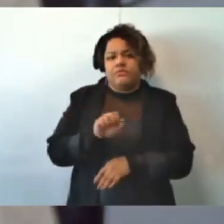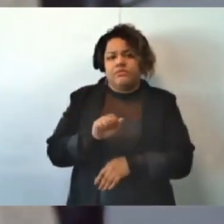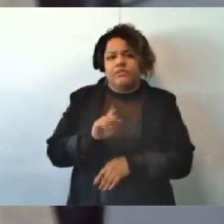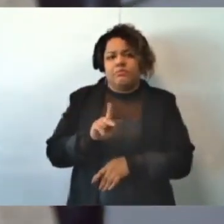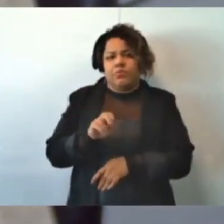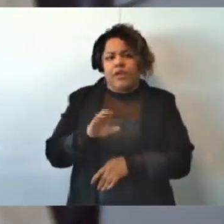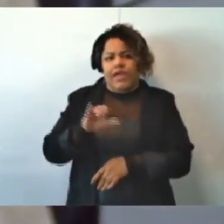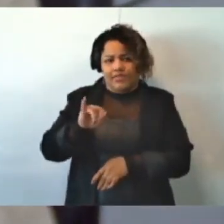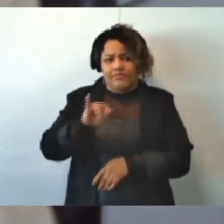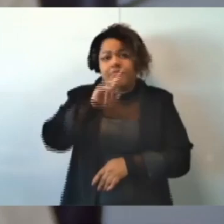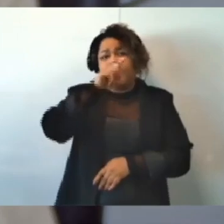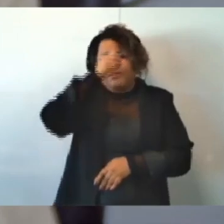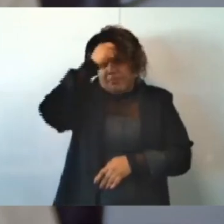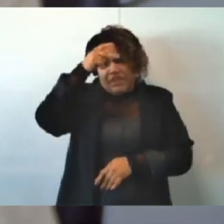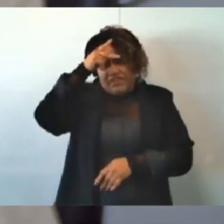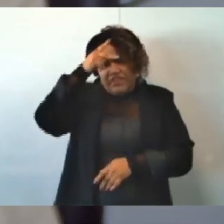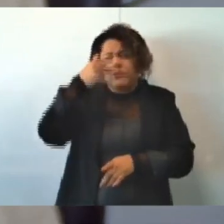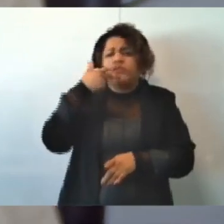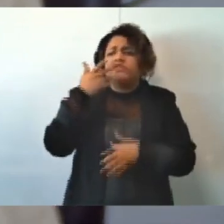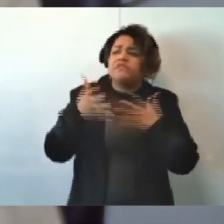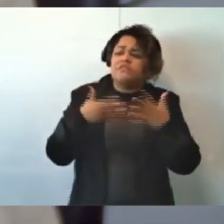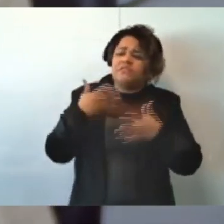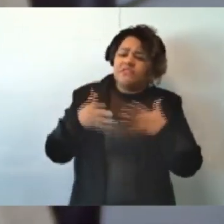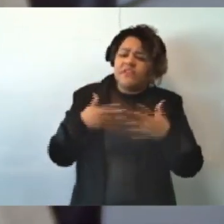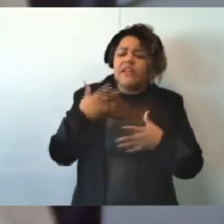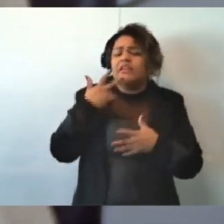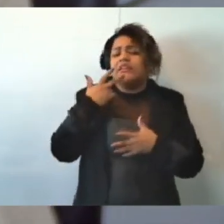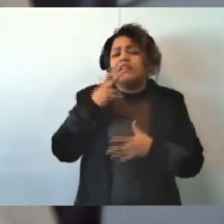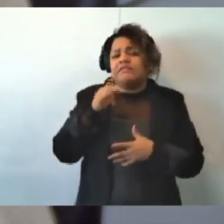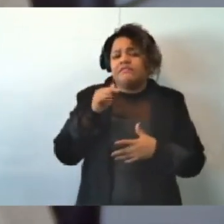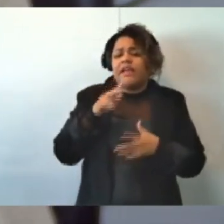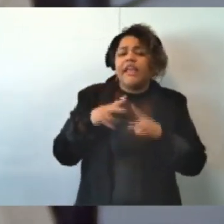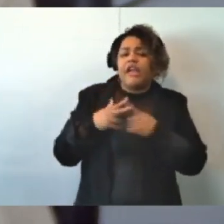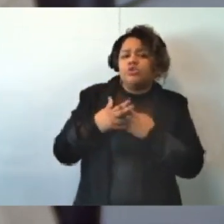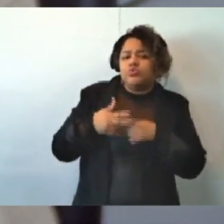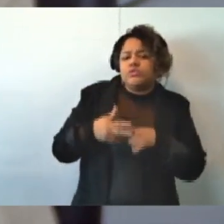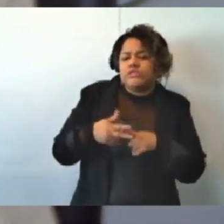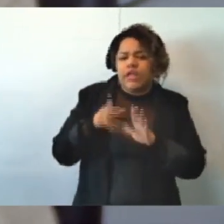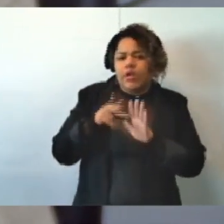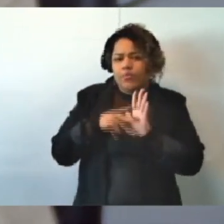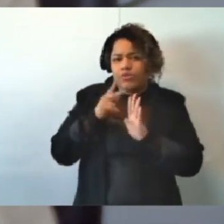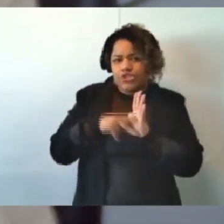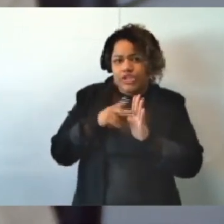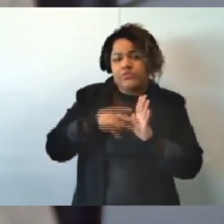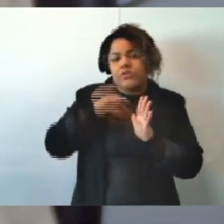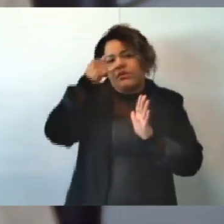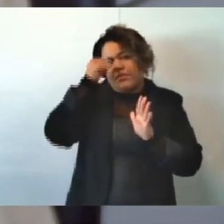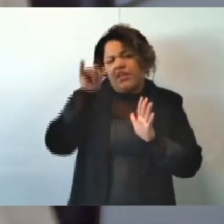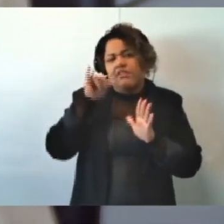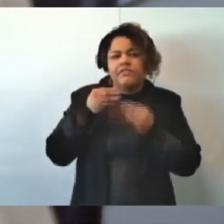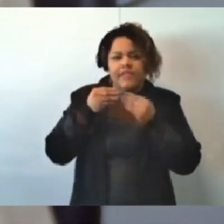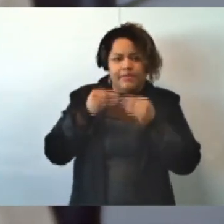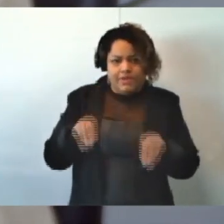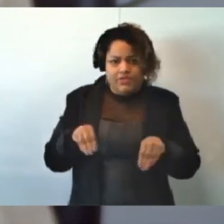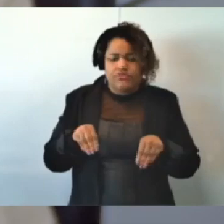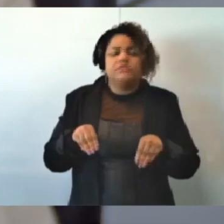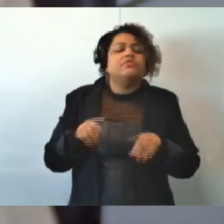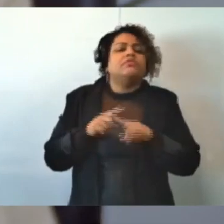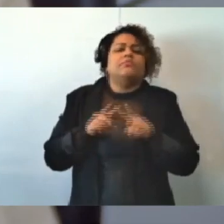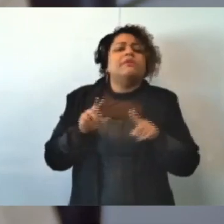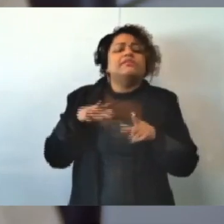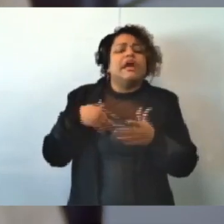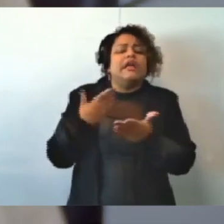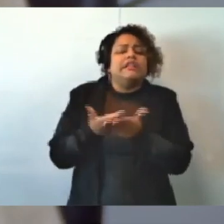real em ajustar o projeto para mitigar os impactos negativos para o nosso bairro e seus